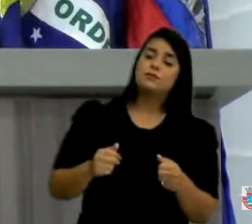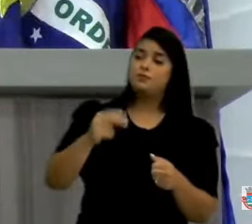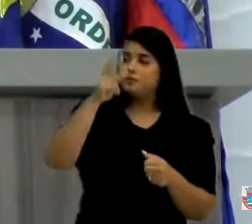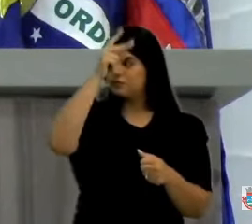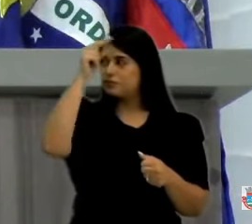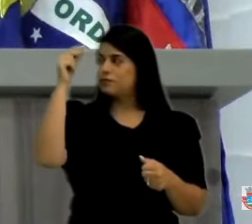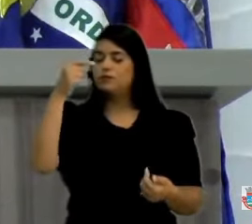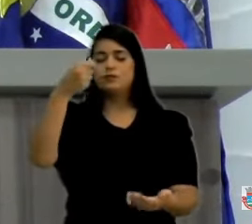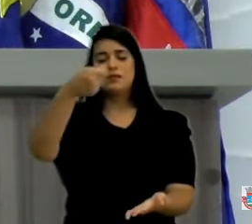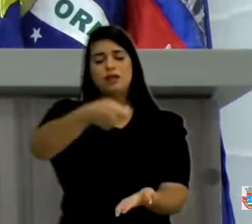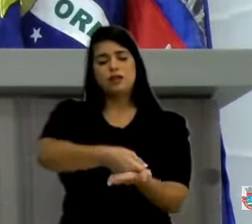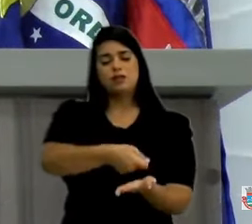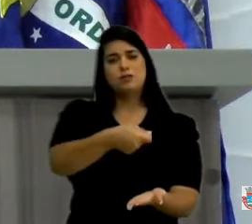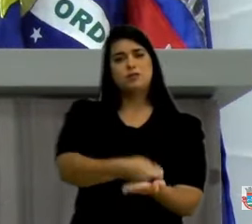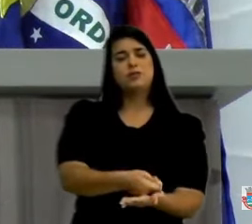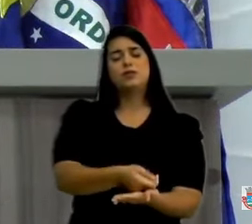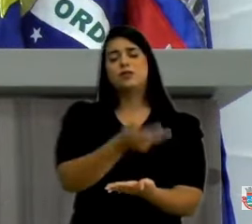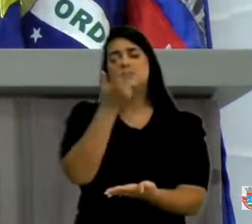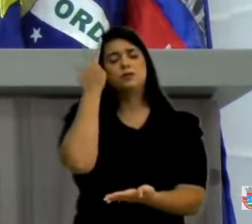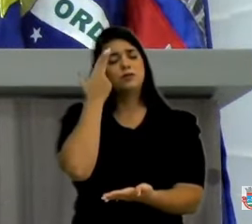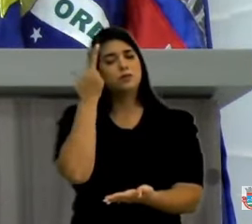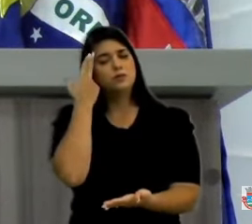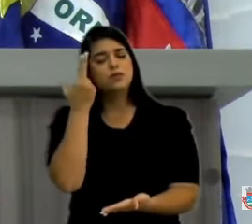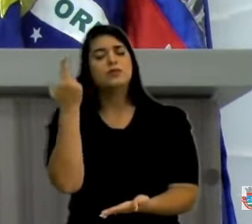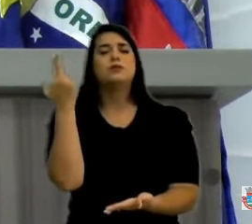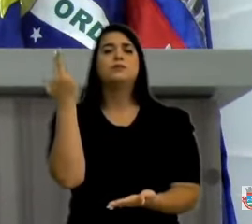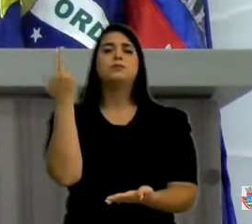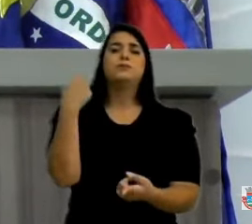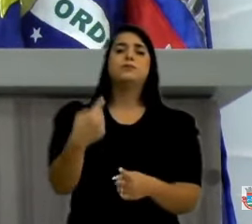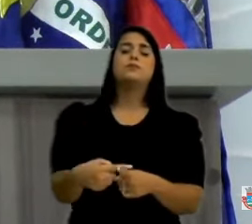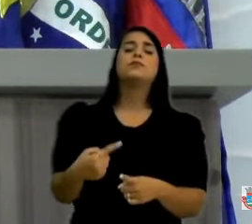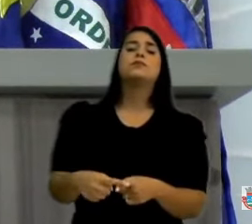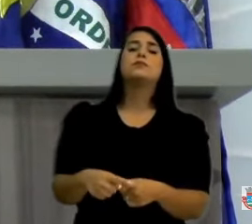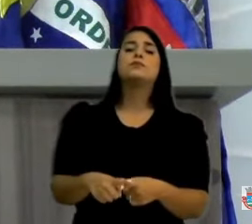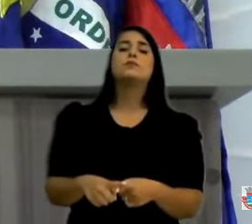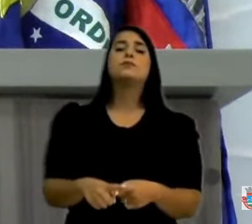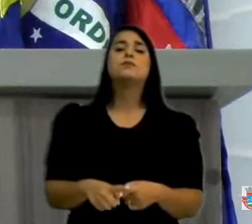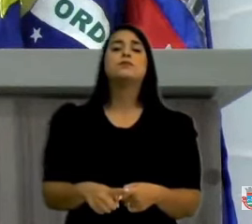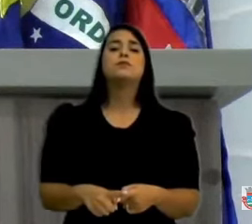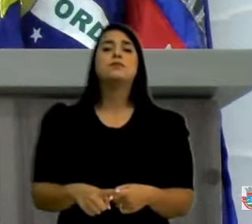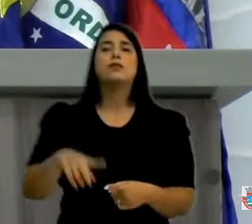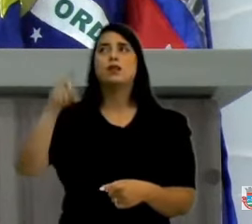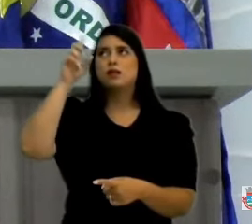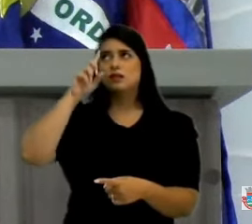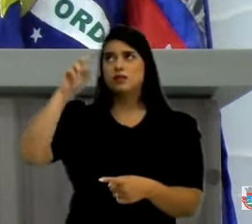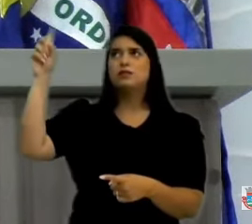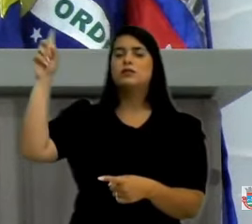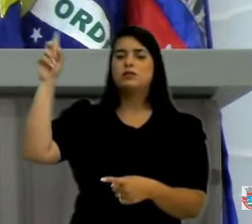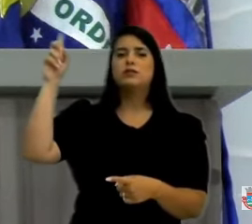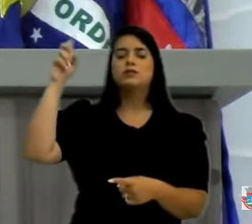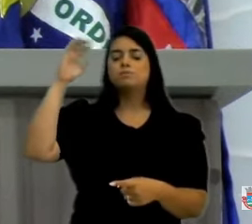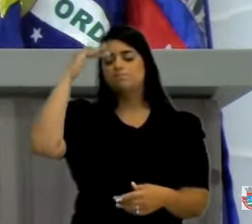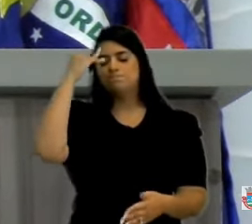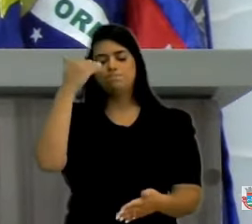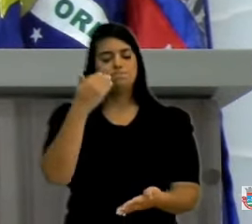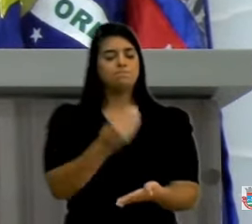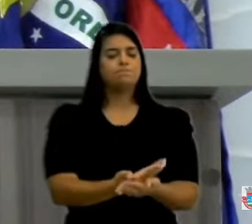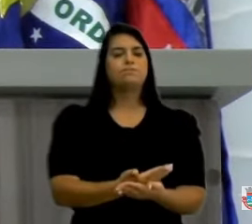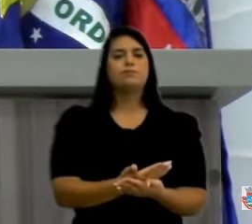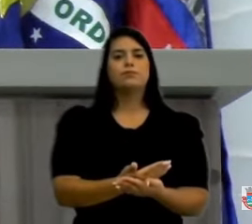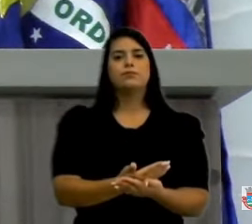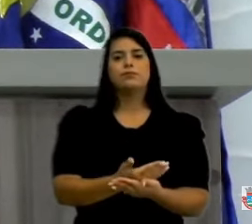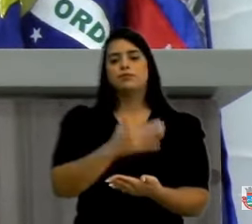cobrar o que tem que ser cobrado. Porque foi para isso que Deus e as pessoas nos confiou a estar